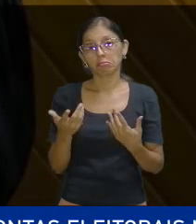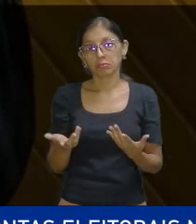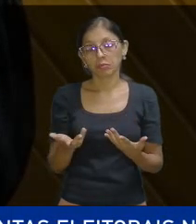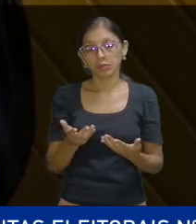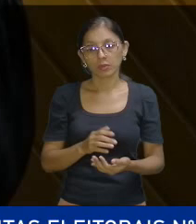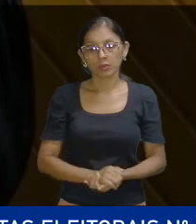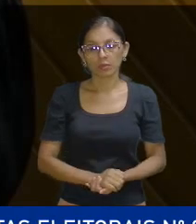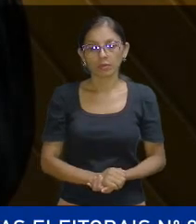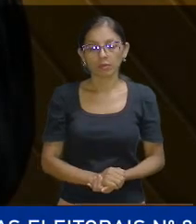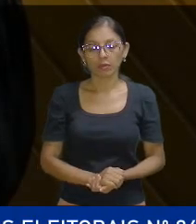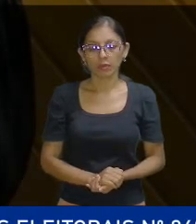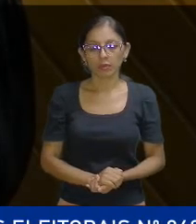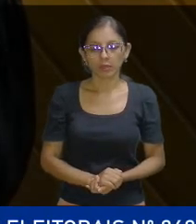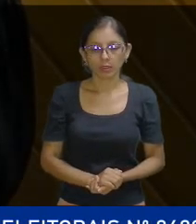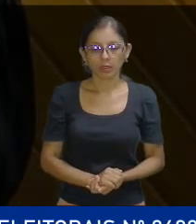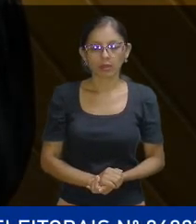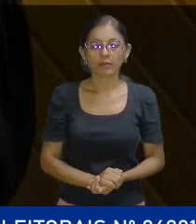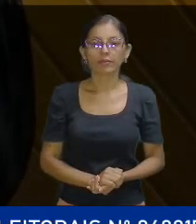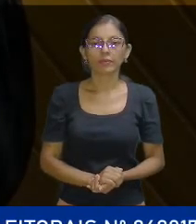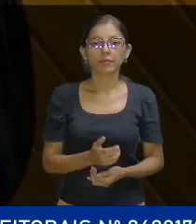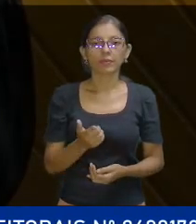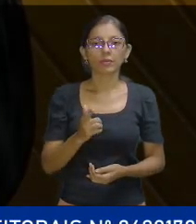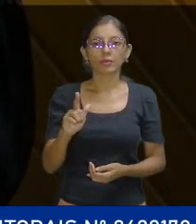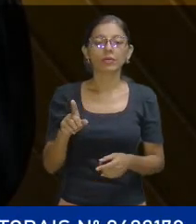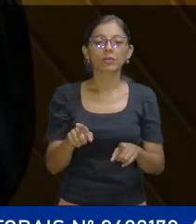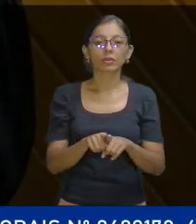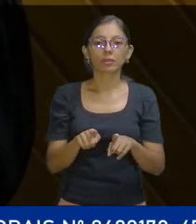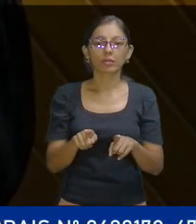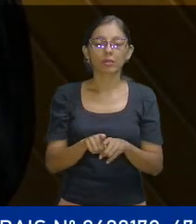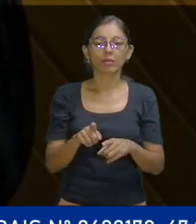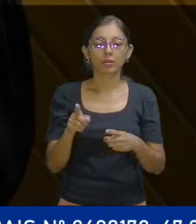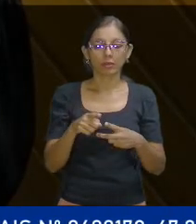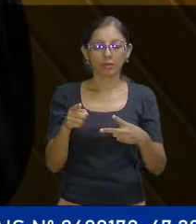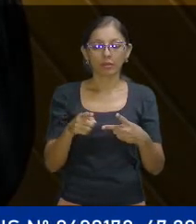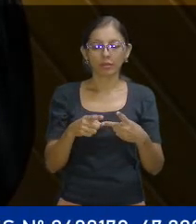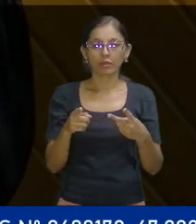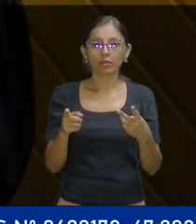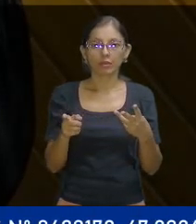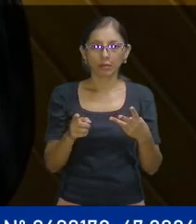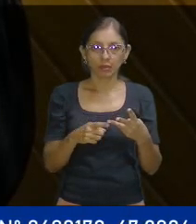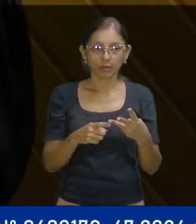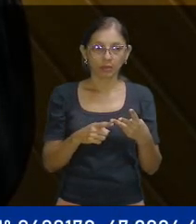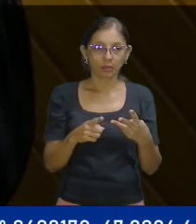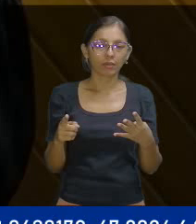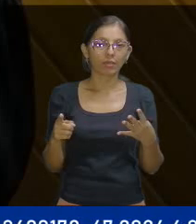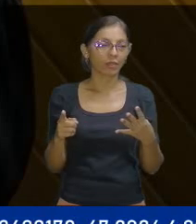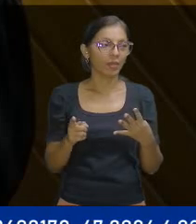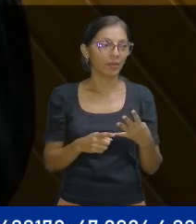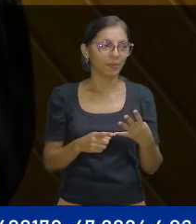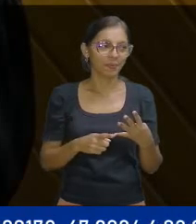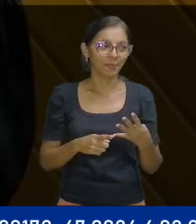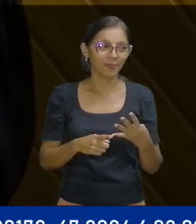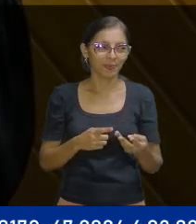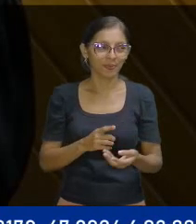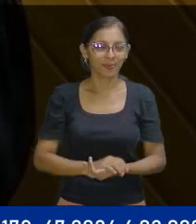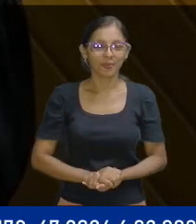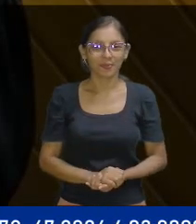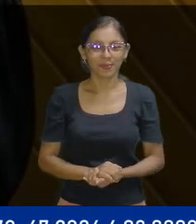acerca das notas número 201, 204, 298, 310,